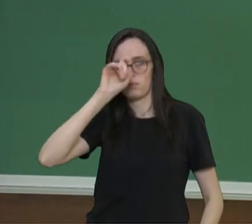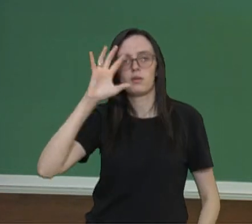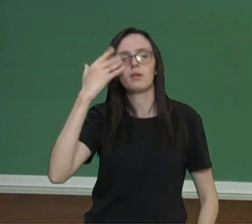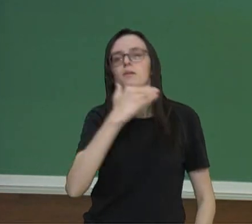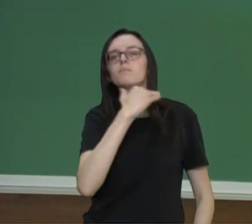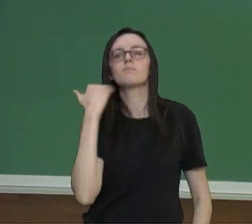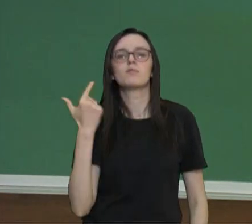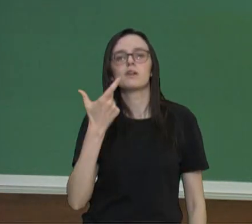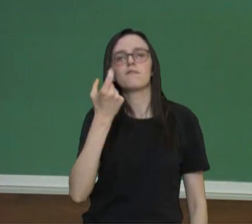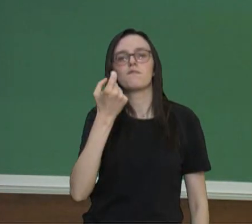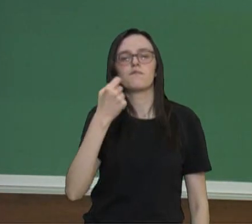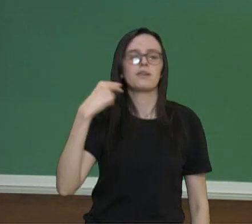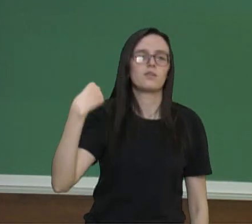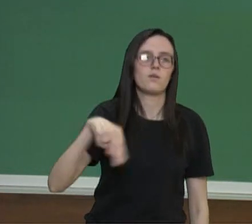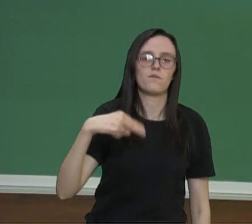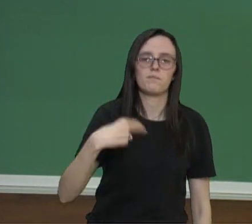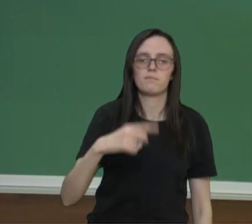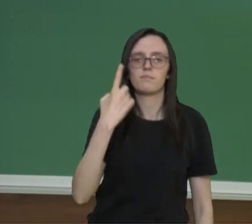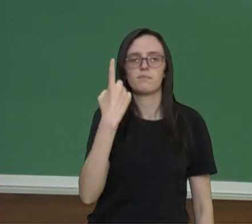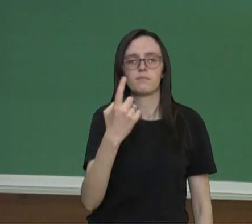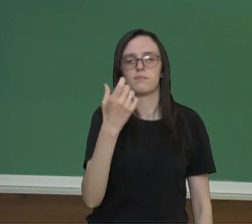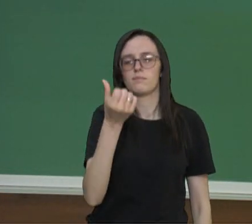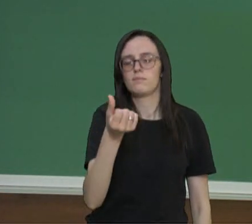foi morto no dia 20 de novembro de